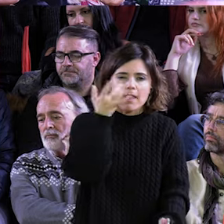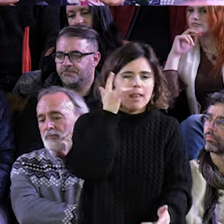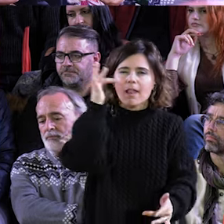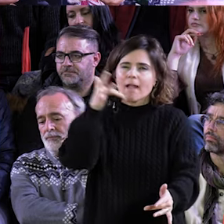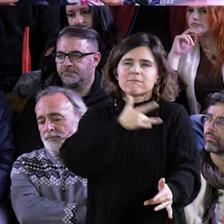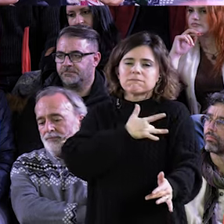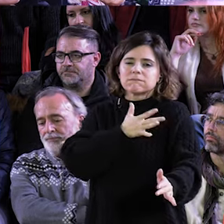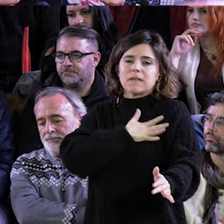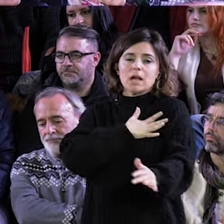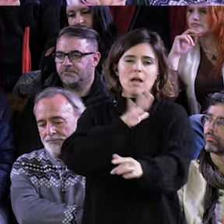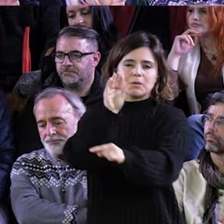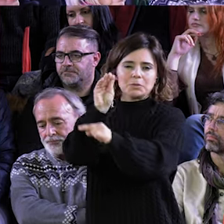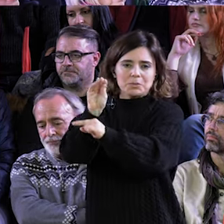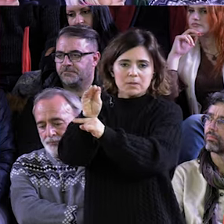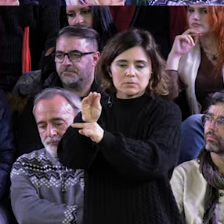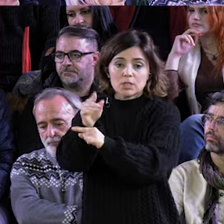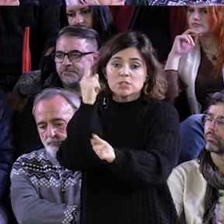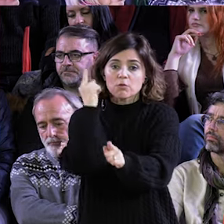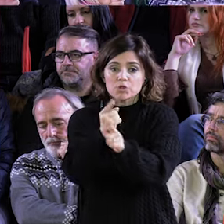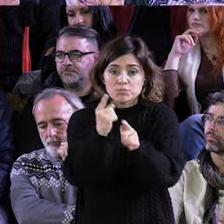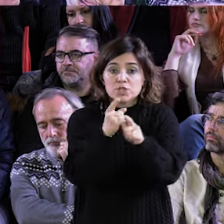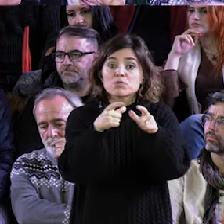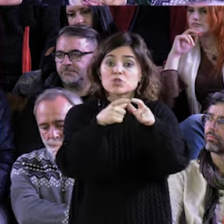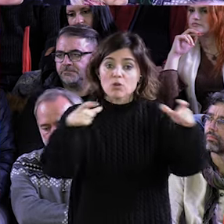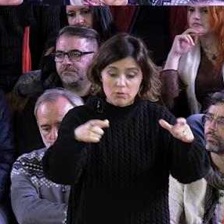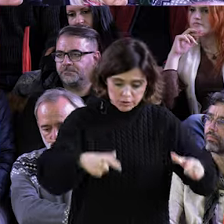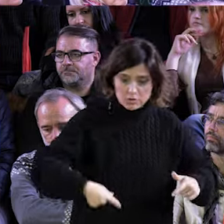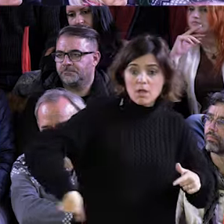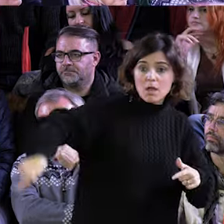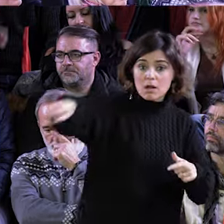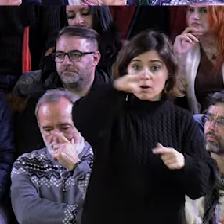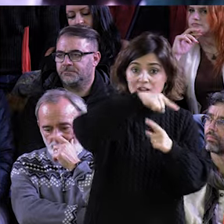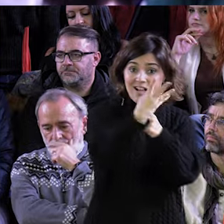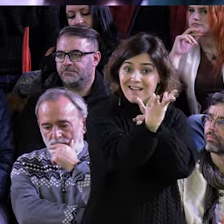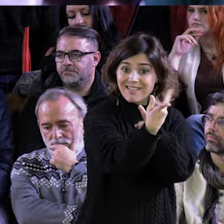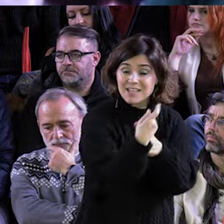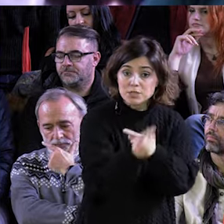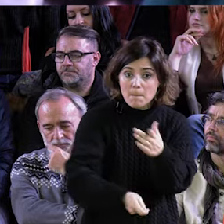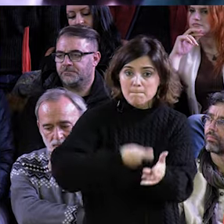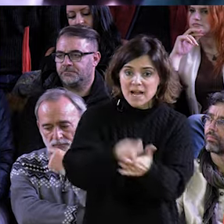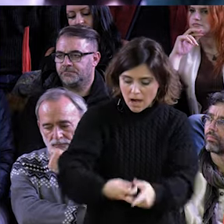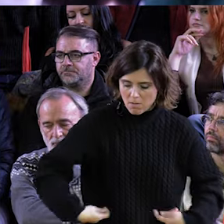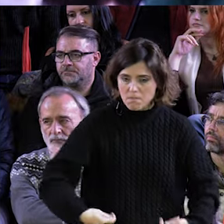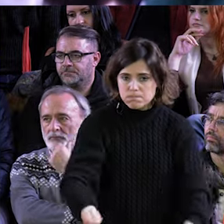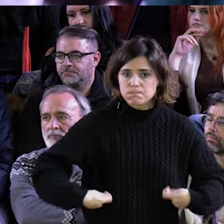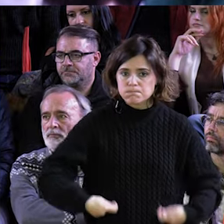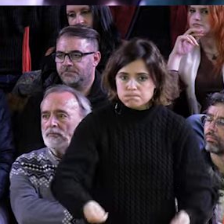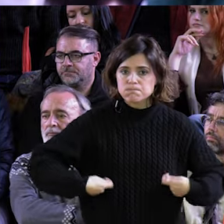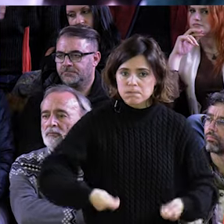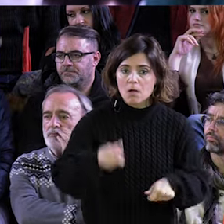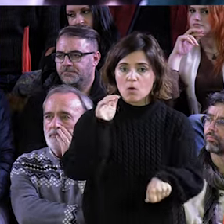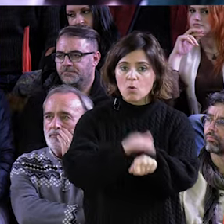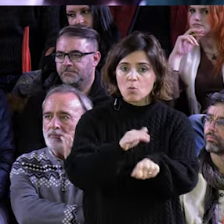bancos são precisamente as mesmas notas que saíram do bolso dos clientes que foram obrigados a pagar valores exorbitantes pelos seus